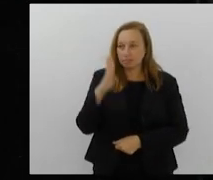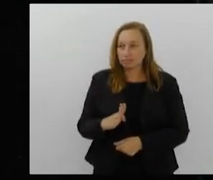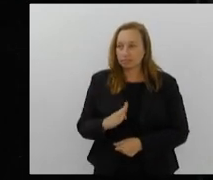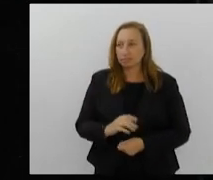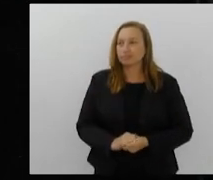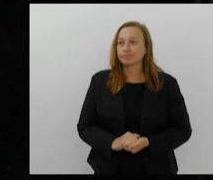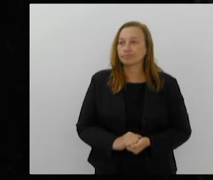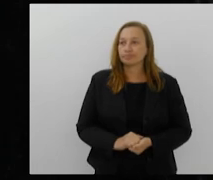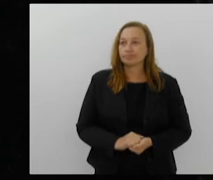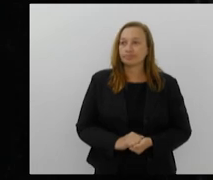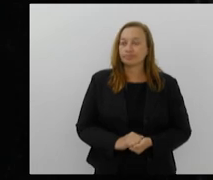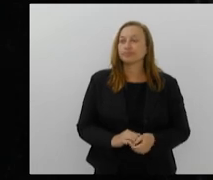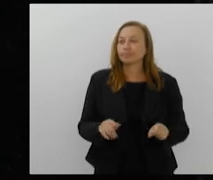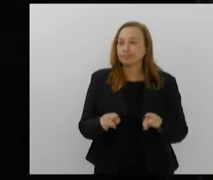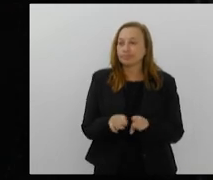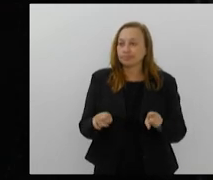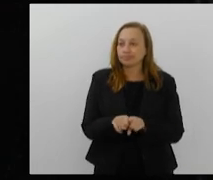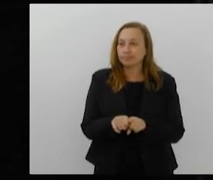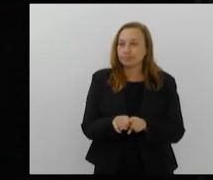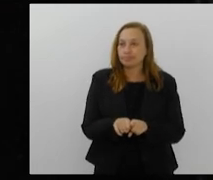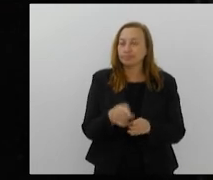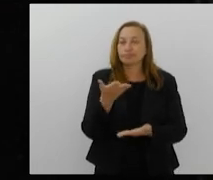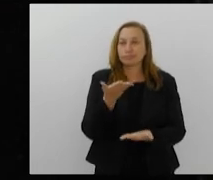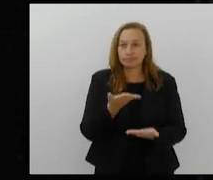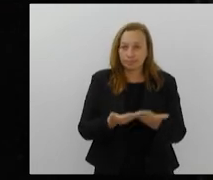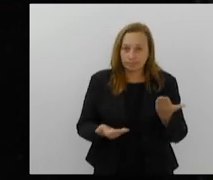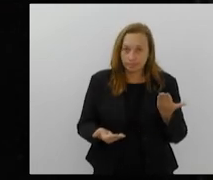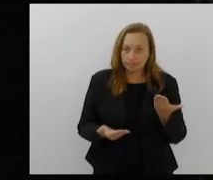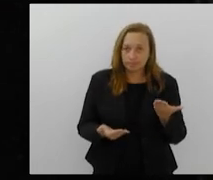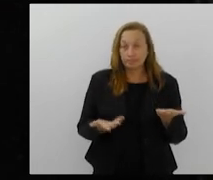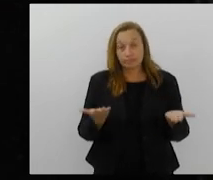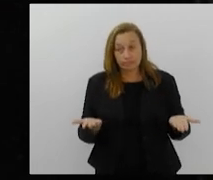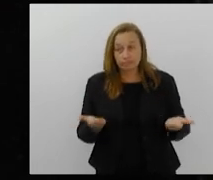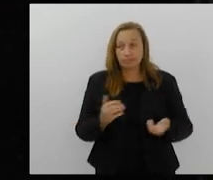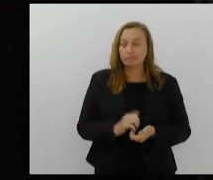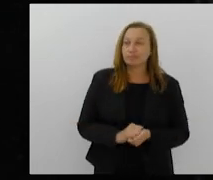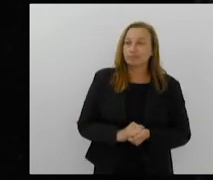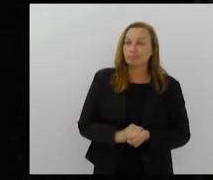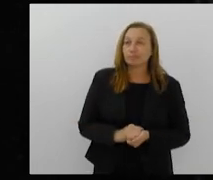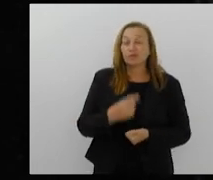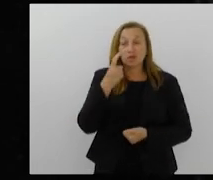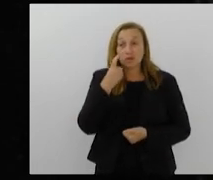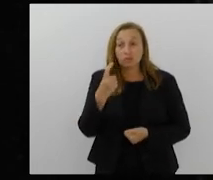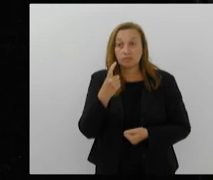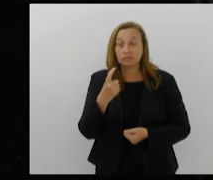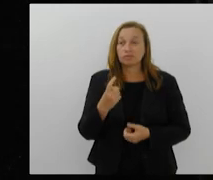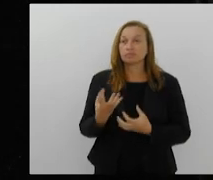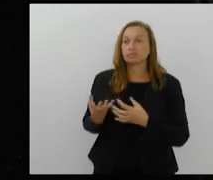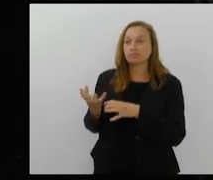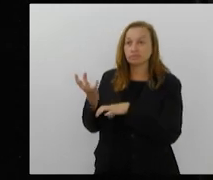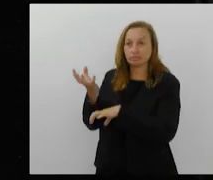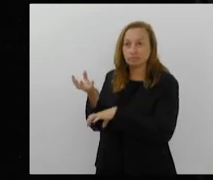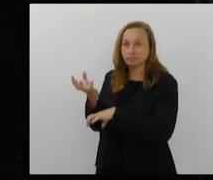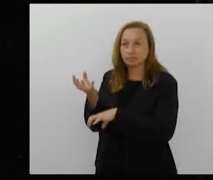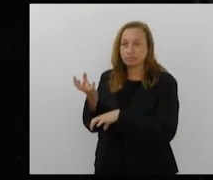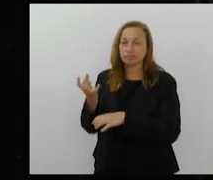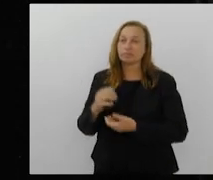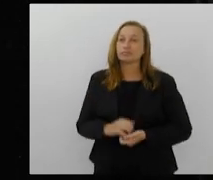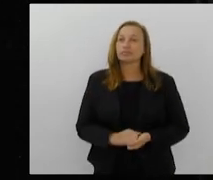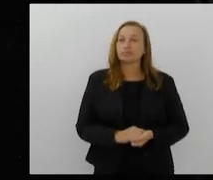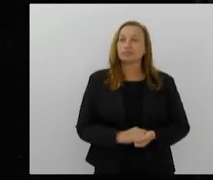a gente também tem derrotas significativas, né? A gente viu o Congresso Nacional